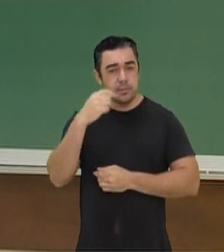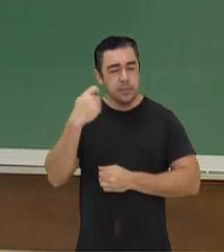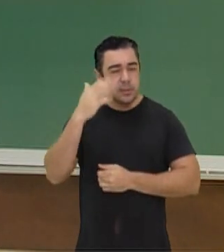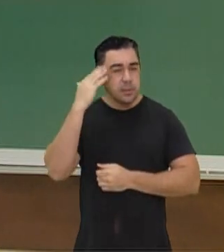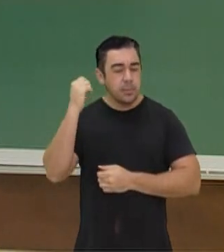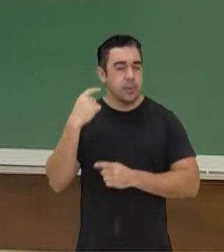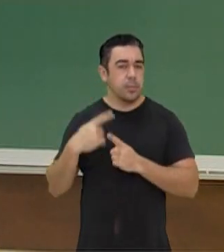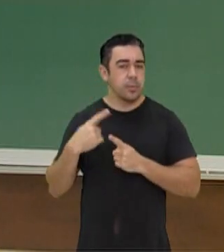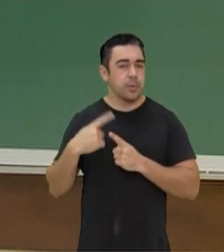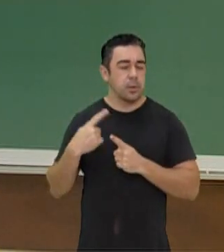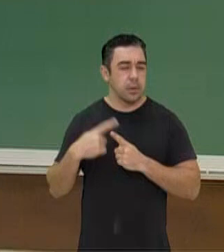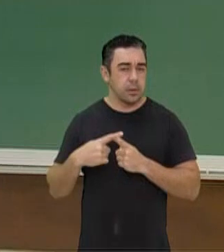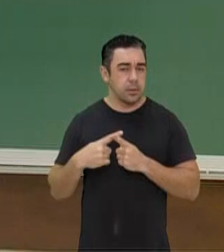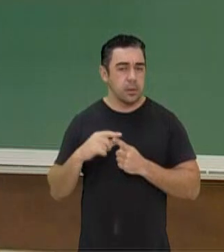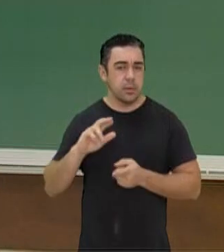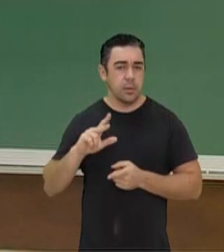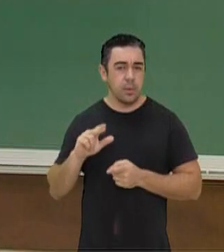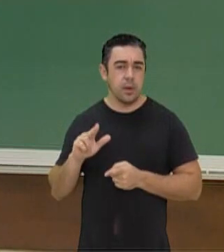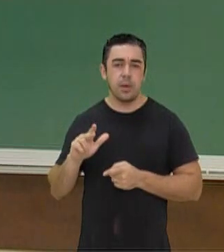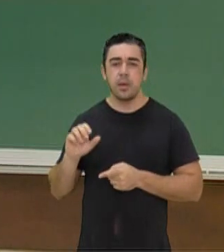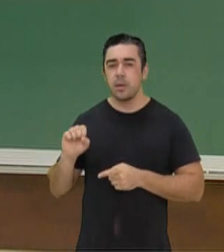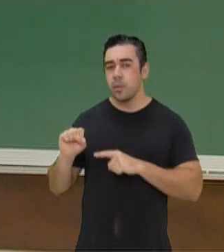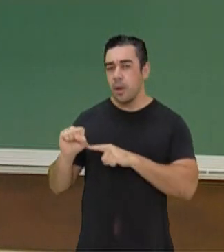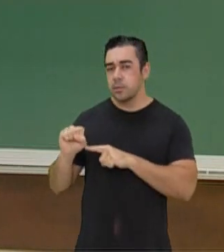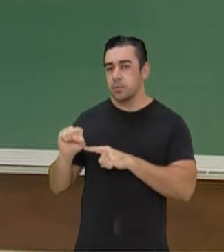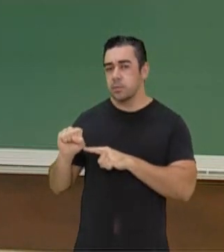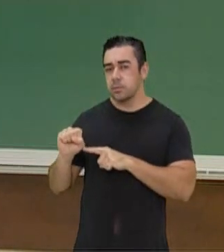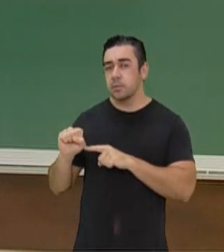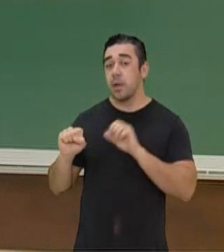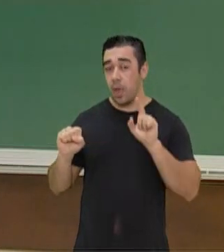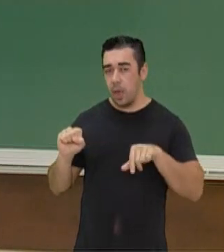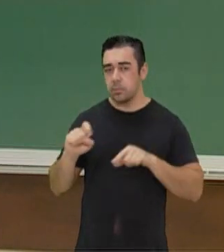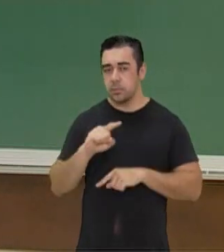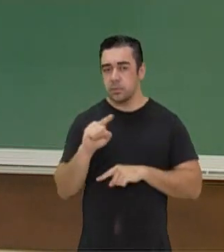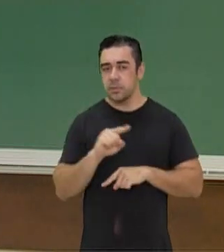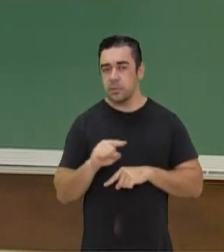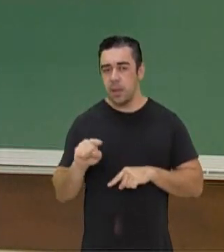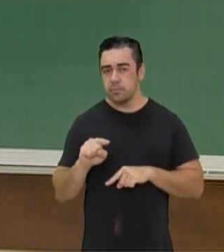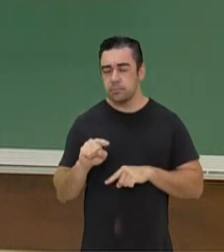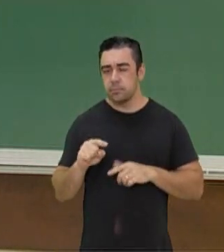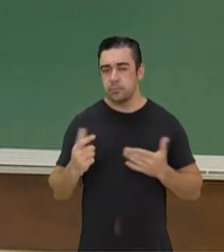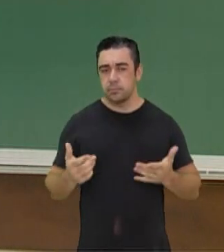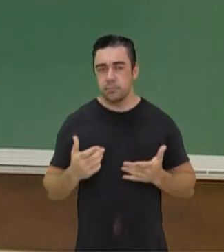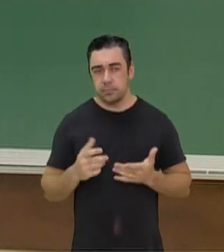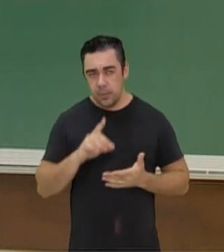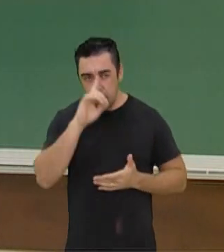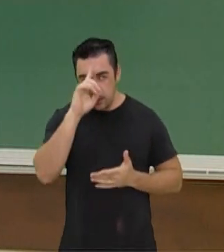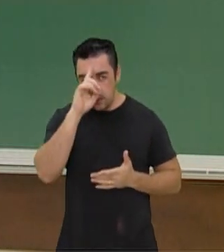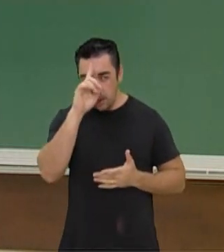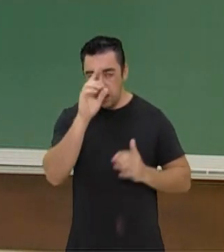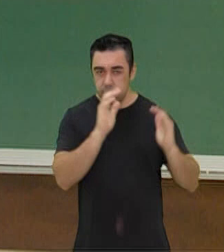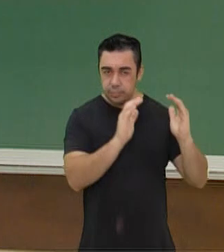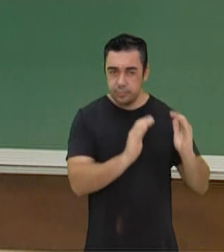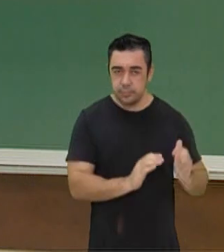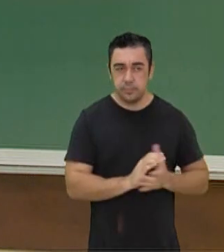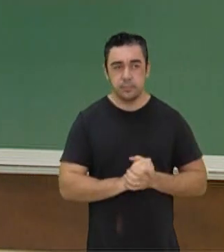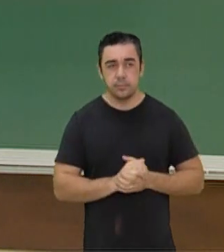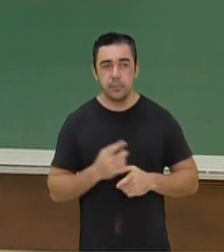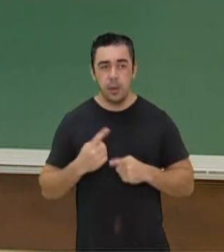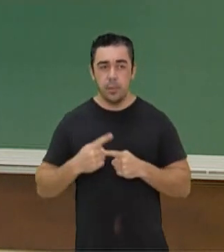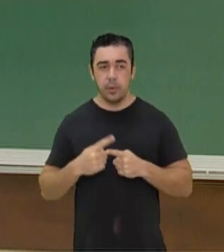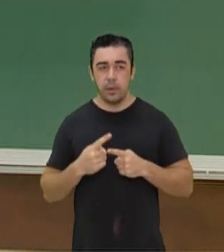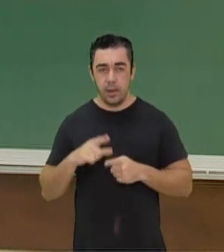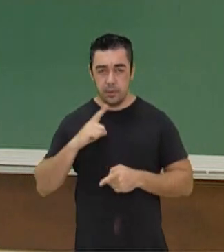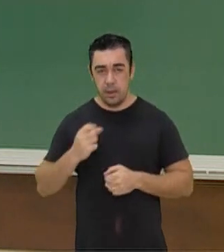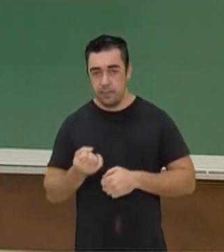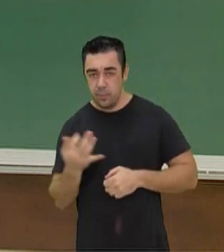saber o porquê que aquela palavra ali não foi grafada com S, e sim com Z. Aí eu dei ali algumas alternativas para vocês. Porque